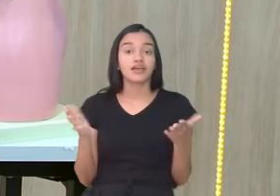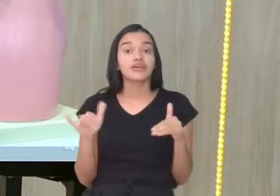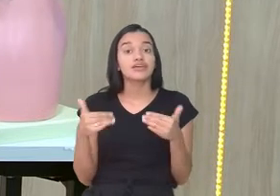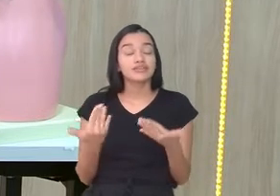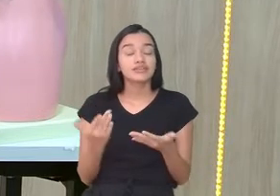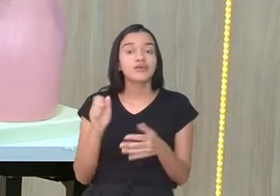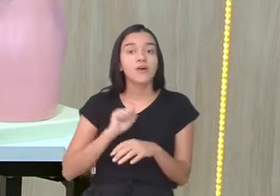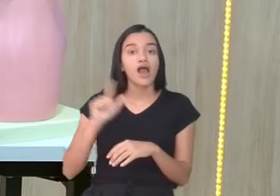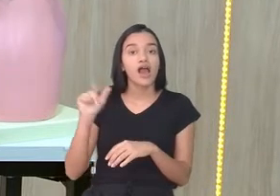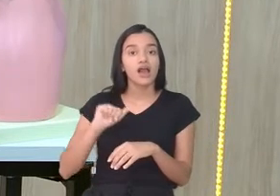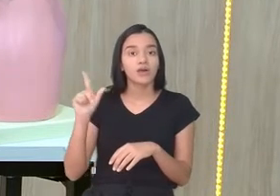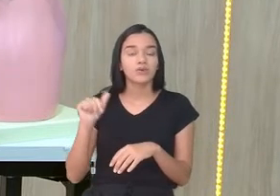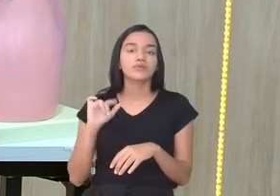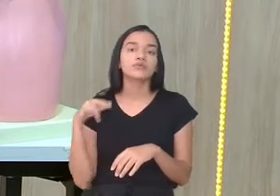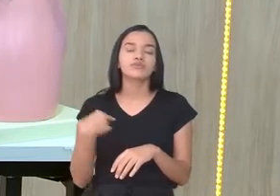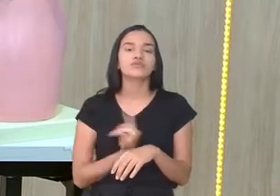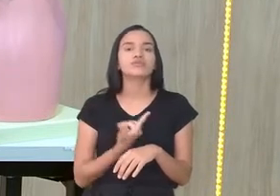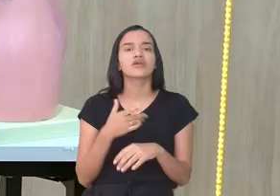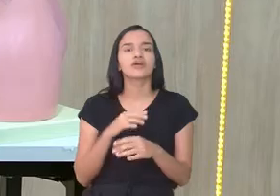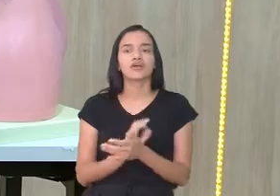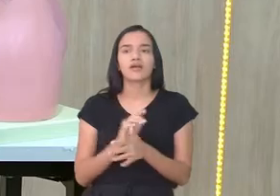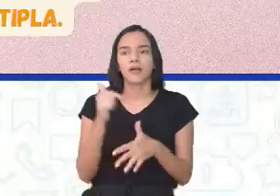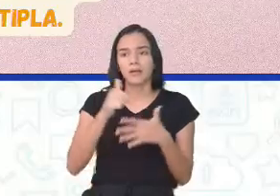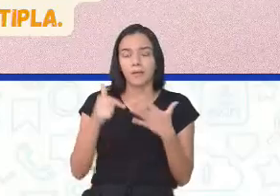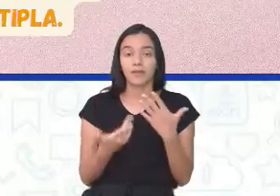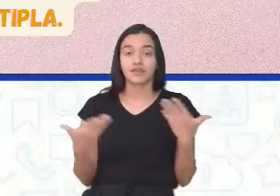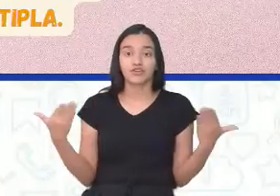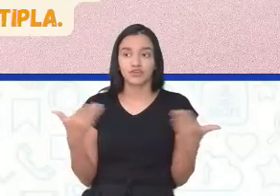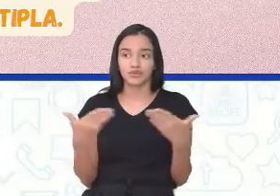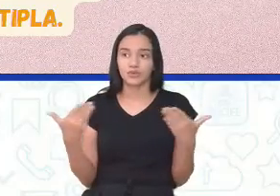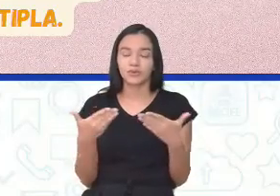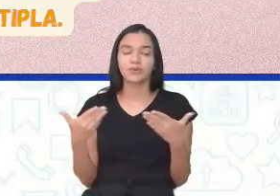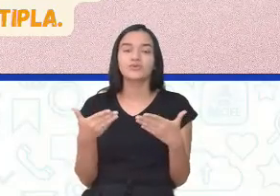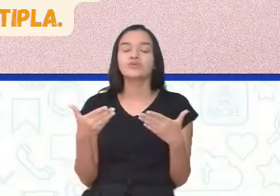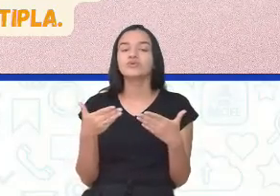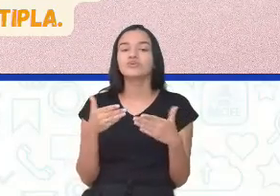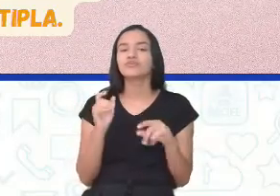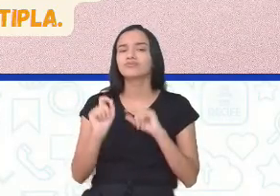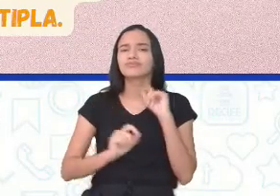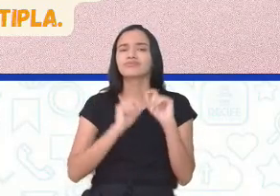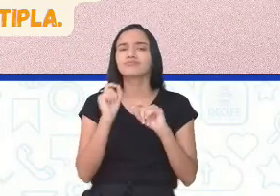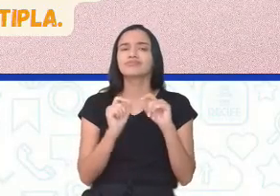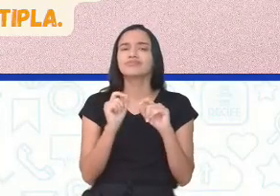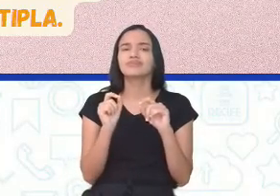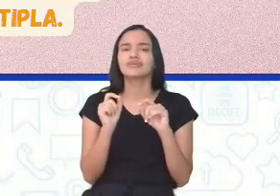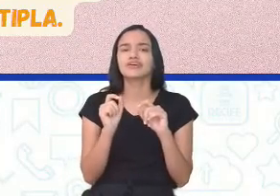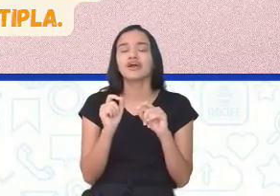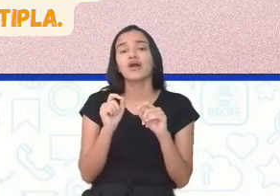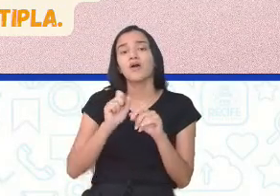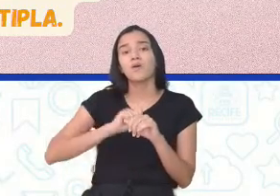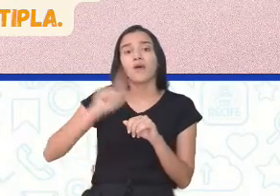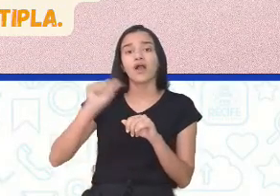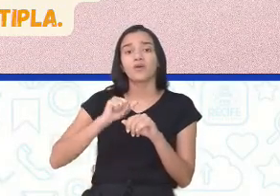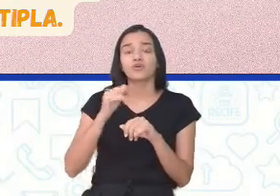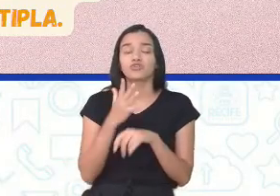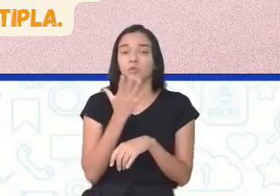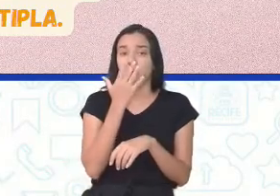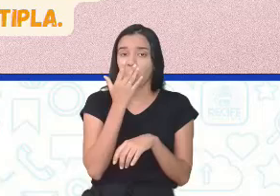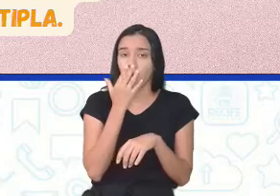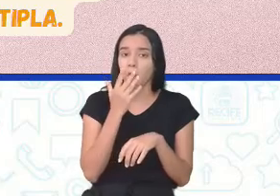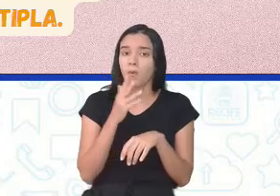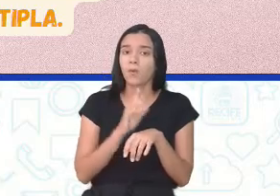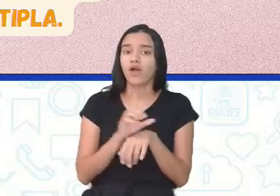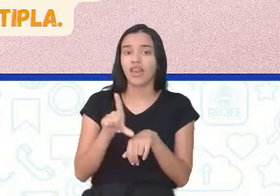agosto, nós já trabalhamos vários itens. E hoje, nós vamos trabalhar o agosto lilás, de prevenção